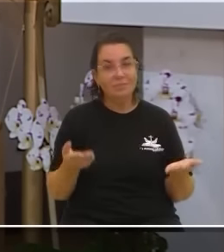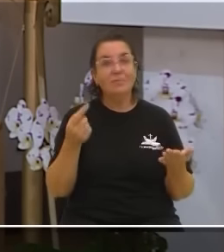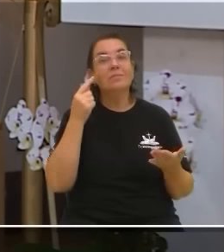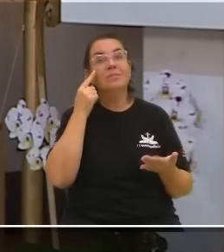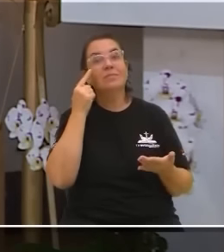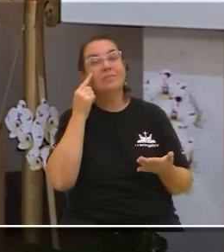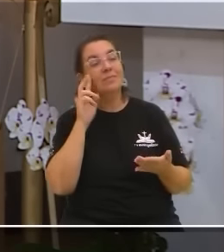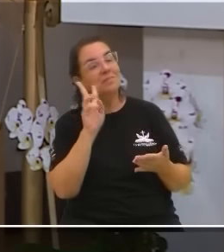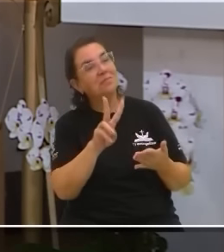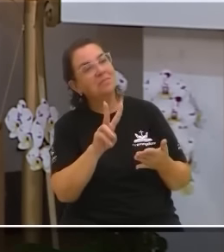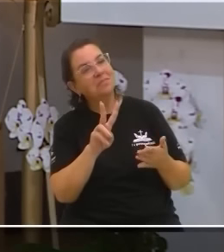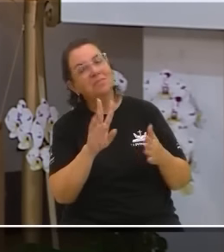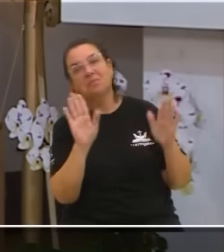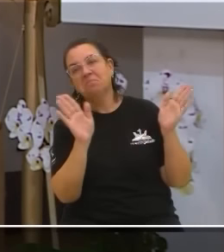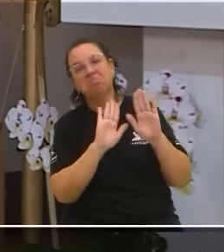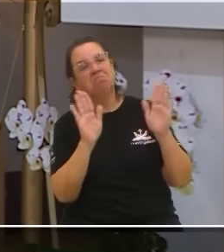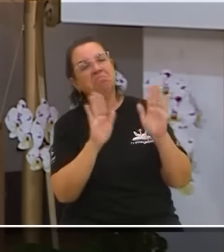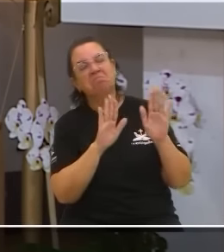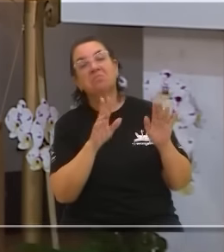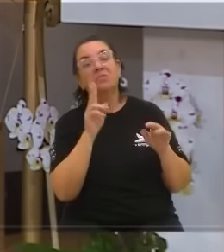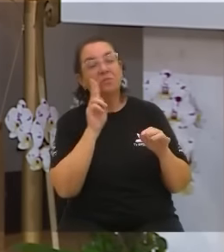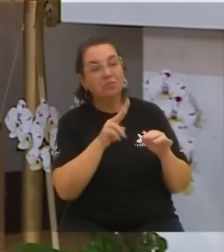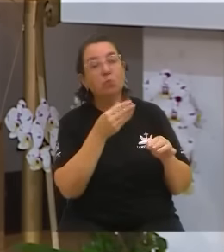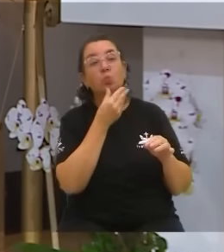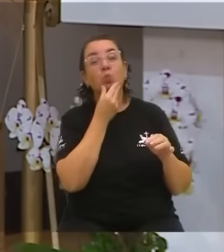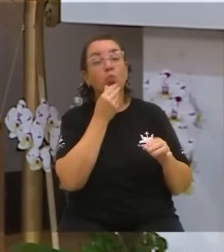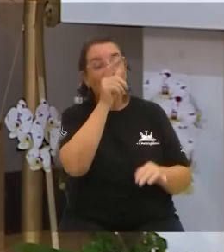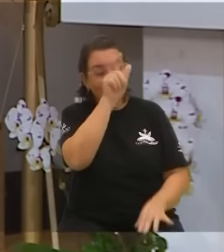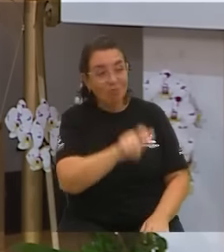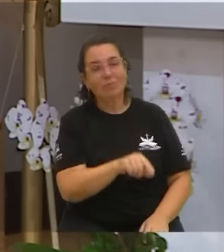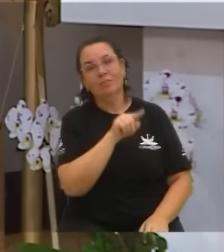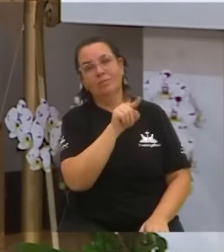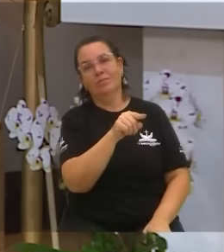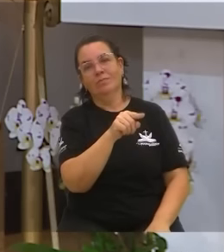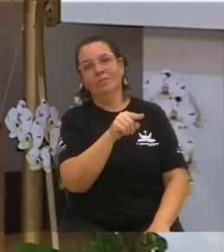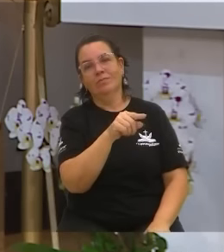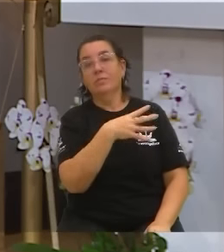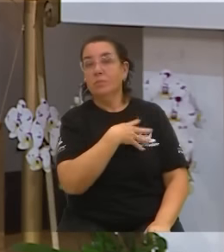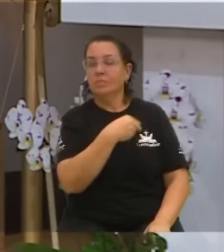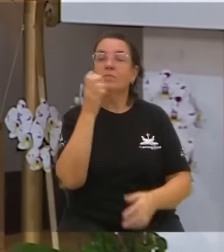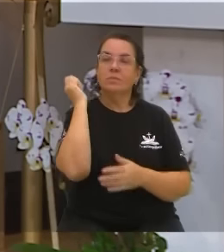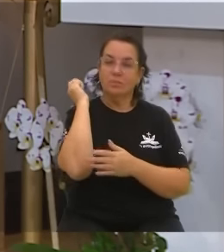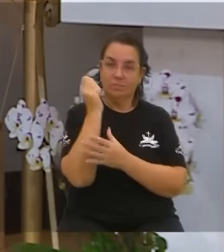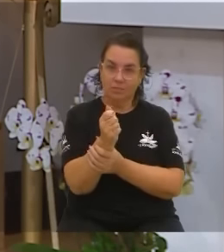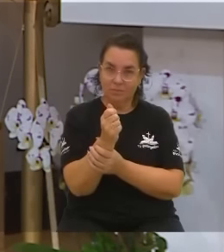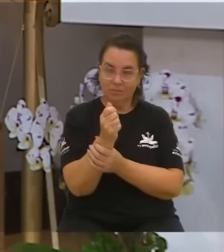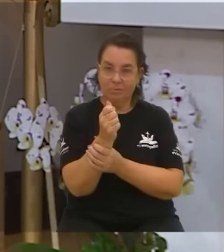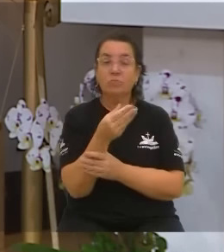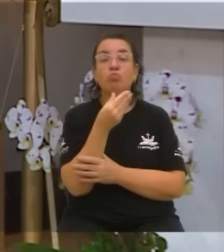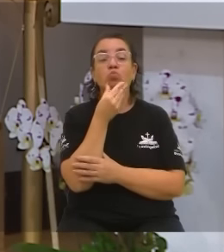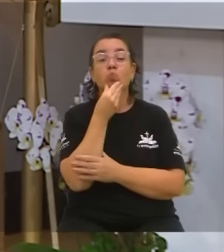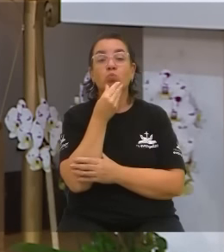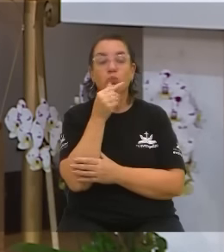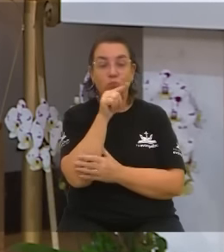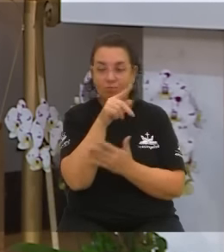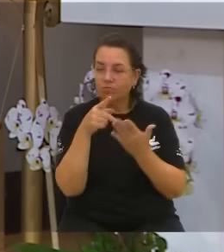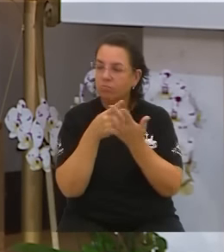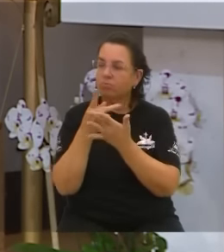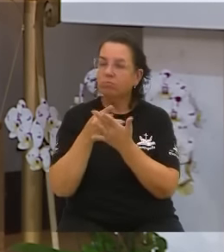Jesus não viu o publicano, mas Ele viu o filho de Abraão, o homem que o